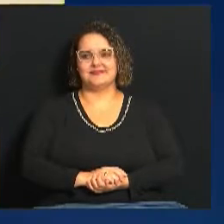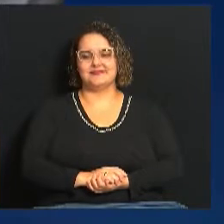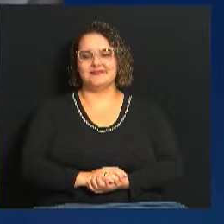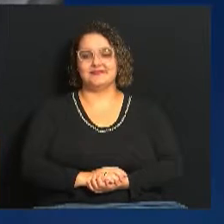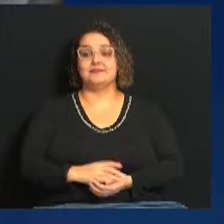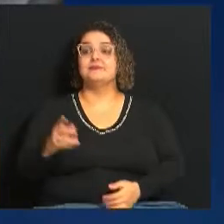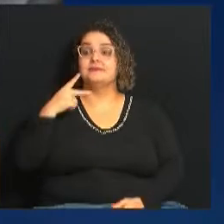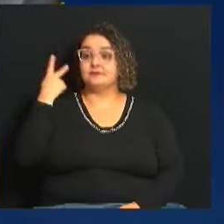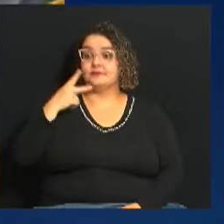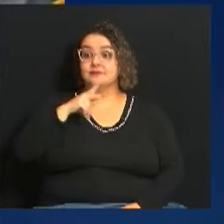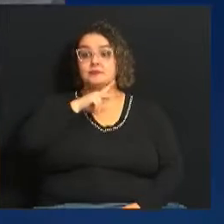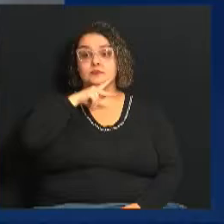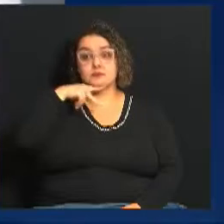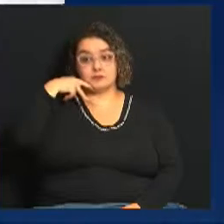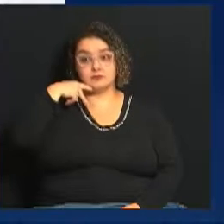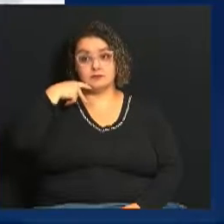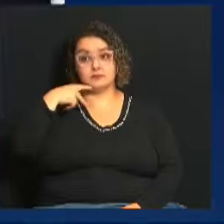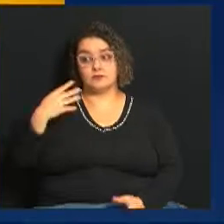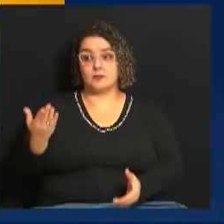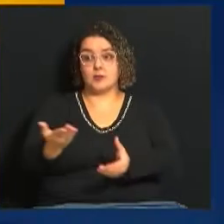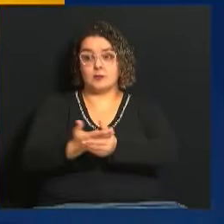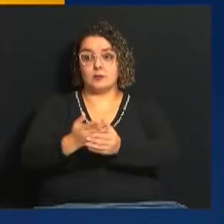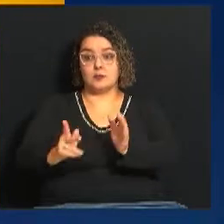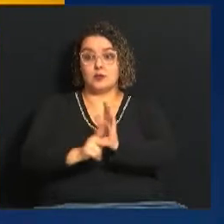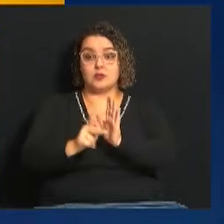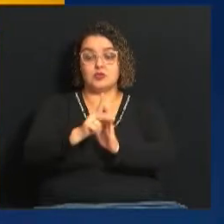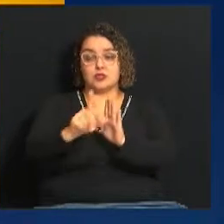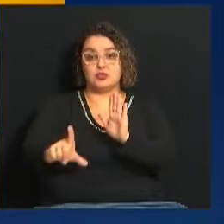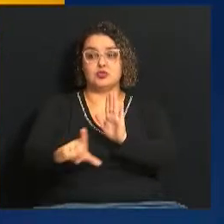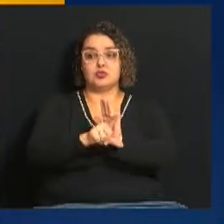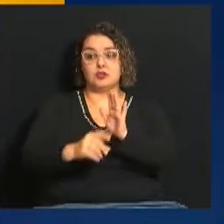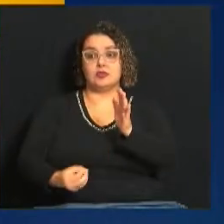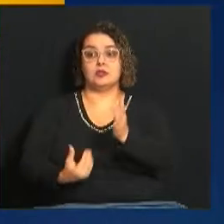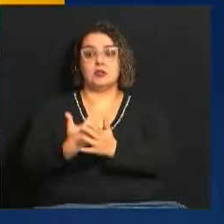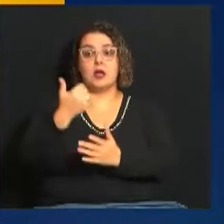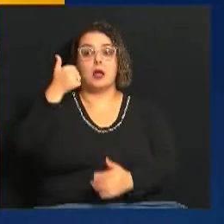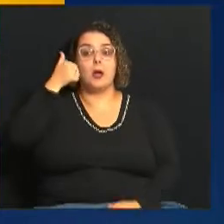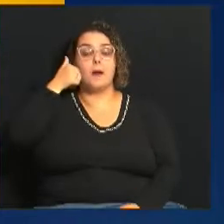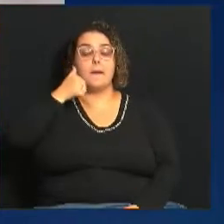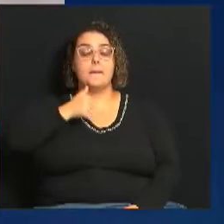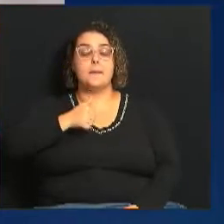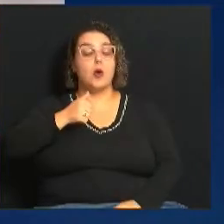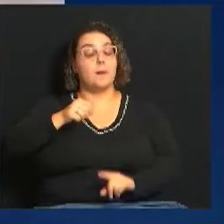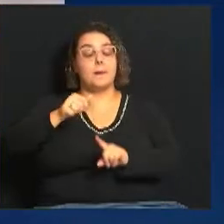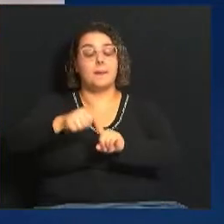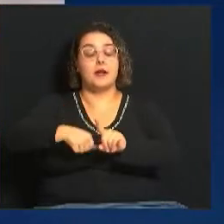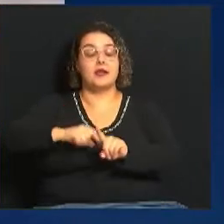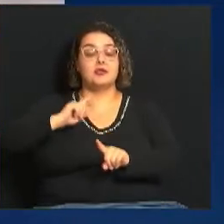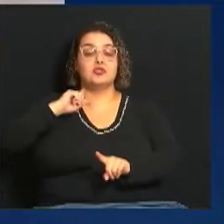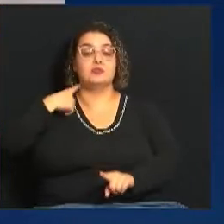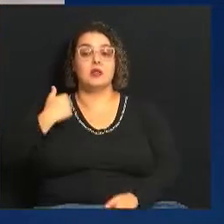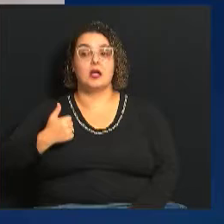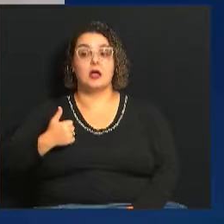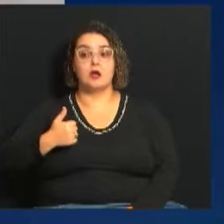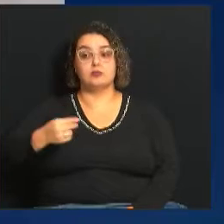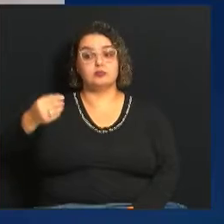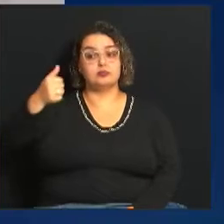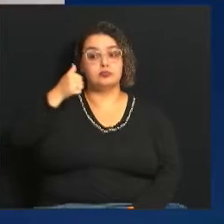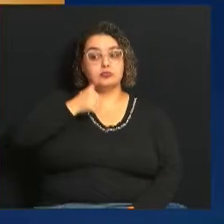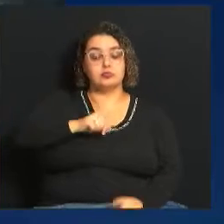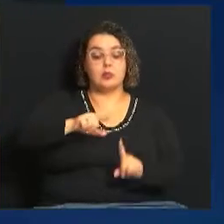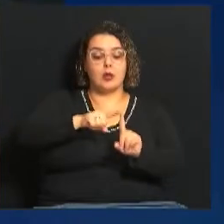Vereador Hermínio Monteiro protocola projeto de lei que cria o Maio Furta Cor, dedicado à saúde mental